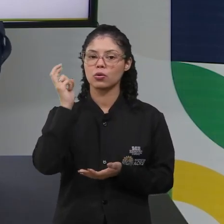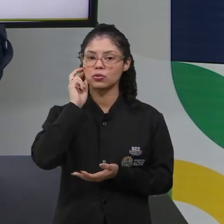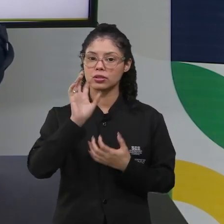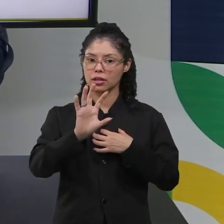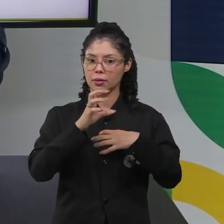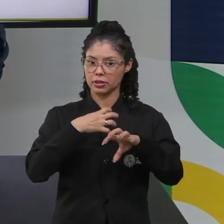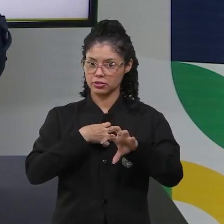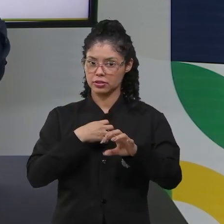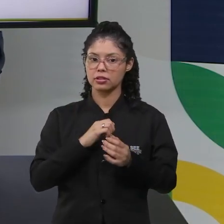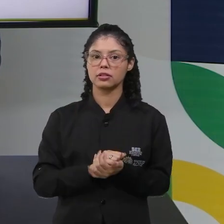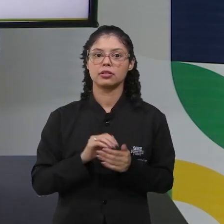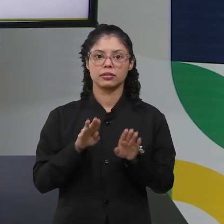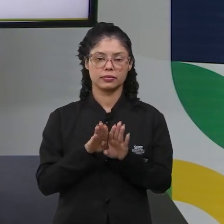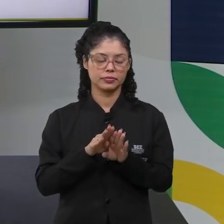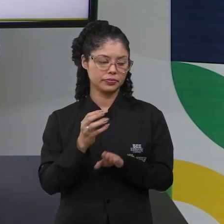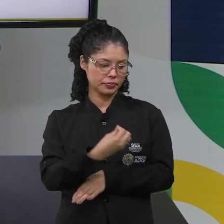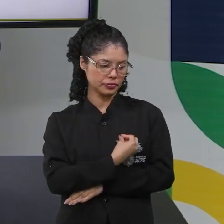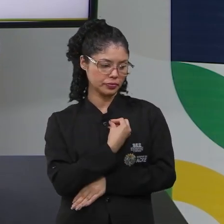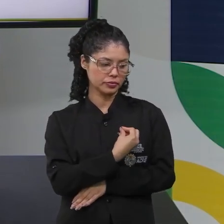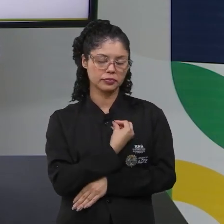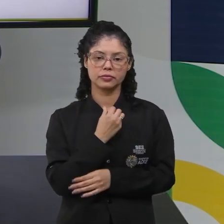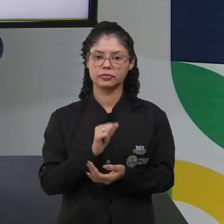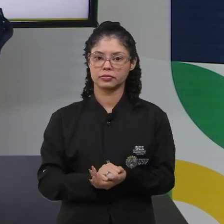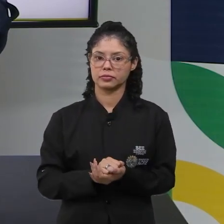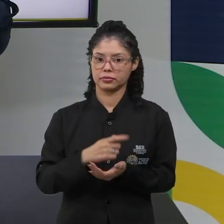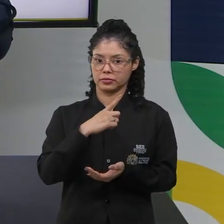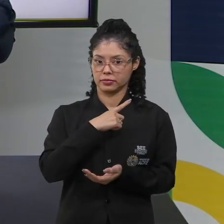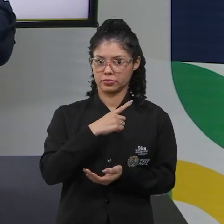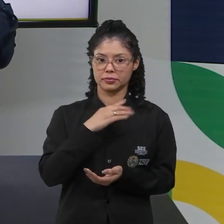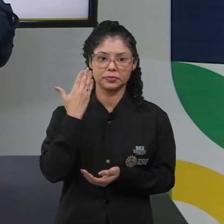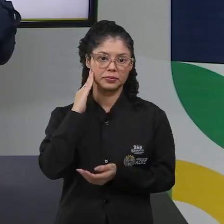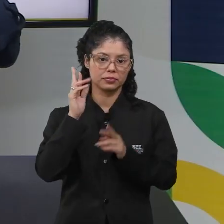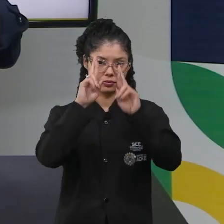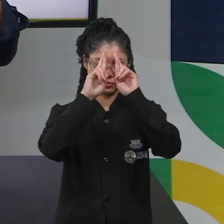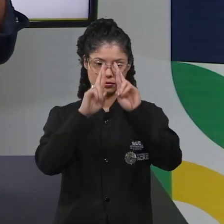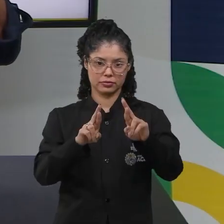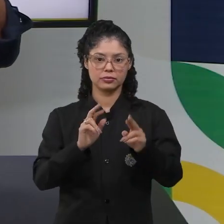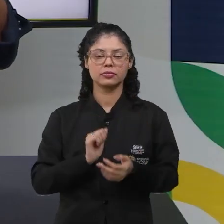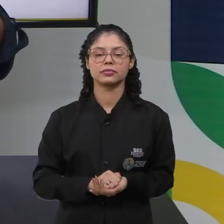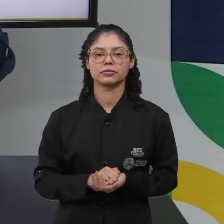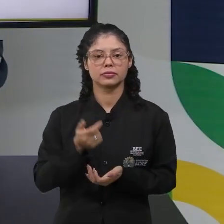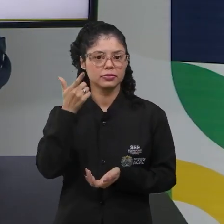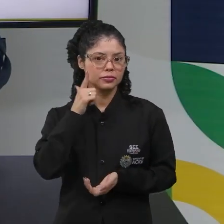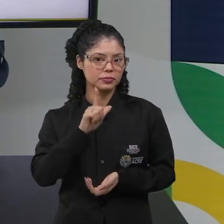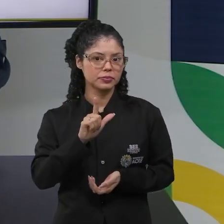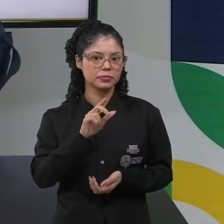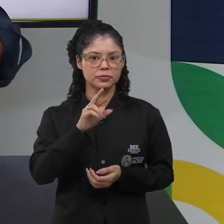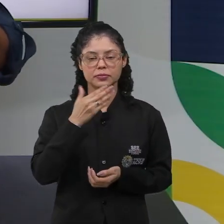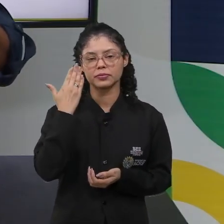empatia passa aí. Eu vivencio, entendo, respeito, porque eu consigo